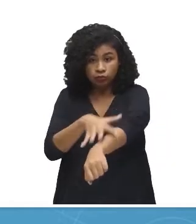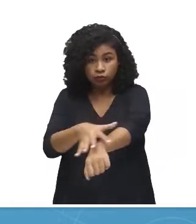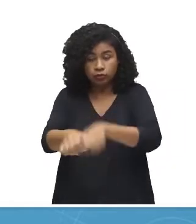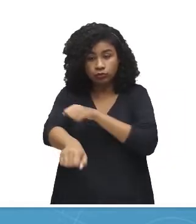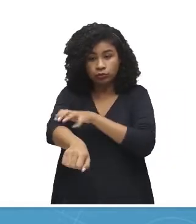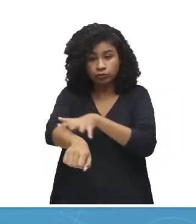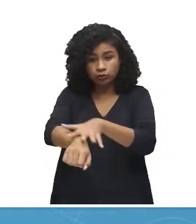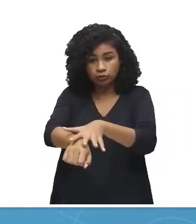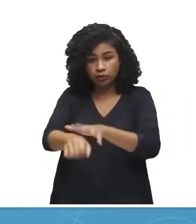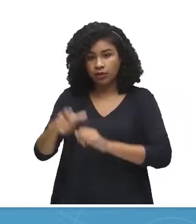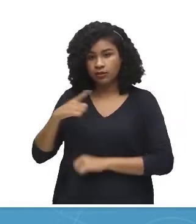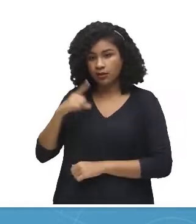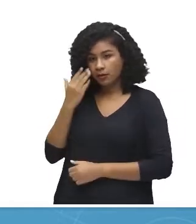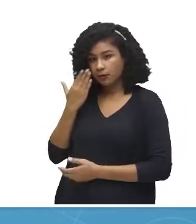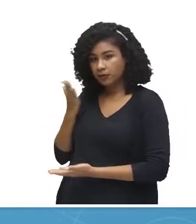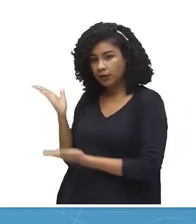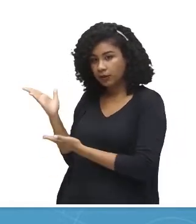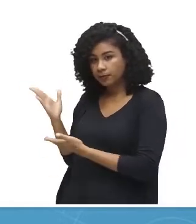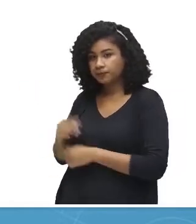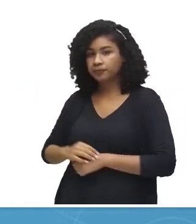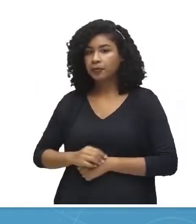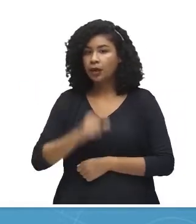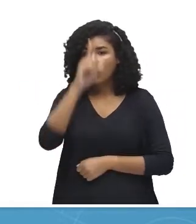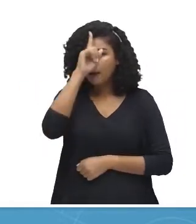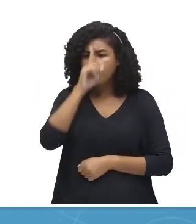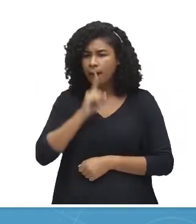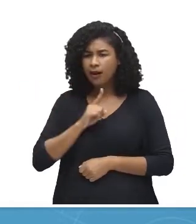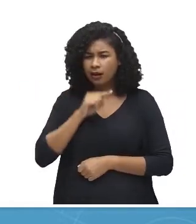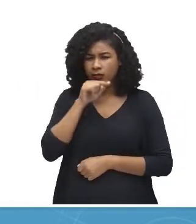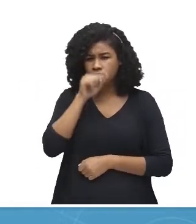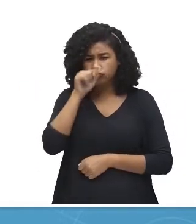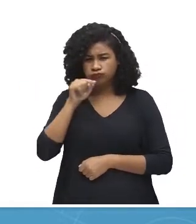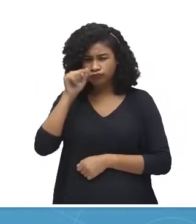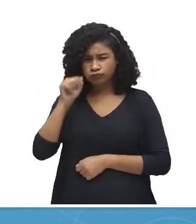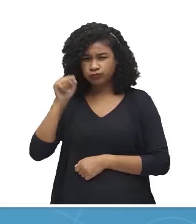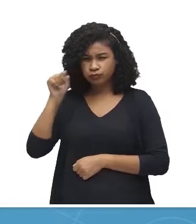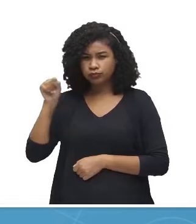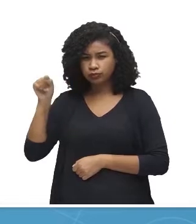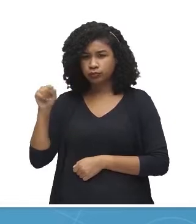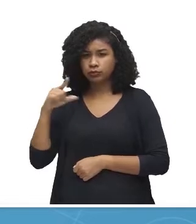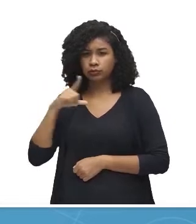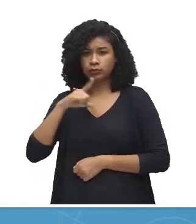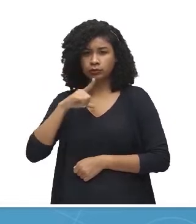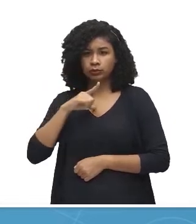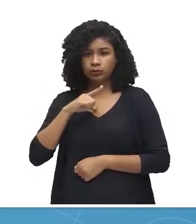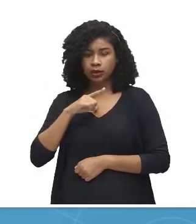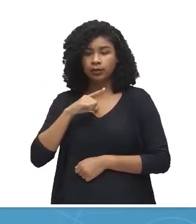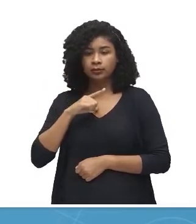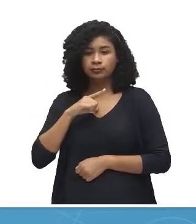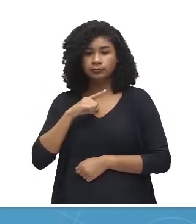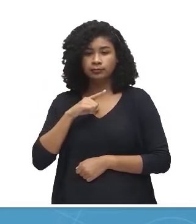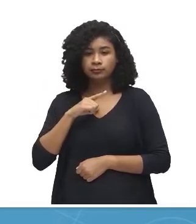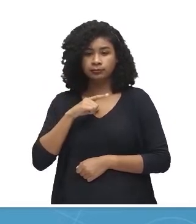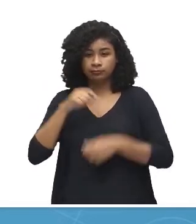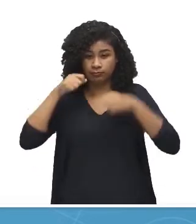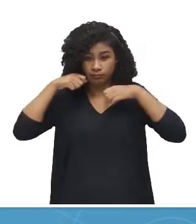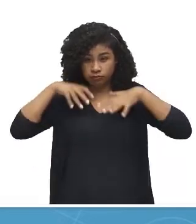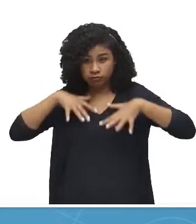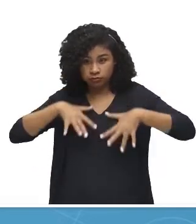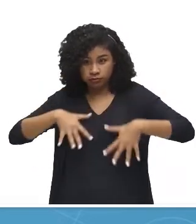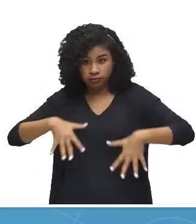tecido epitelial. Aqui em amarelo, olha só, a gente tem uma terminação nervosa, tá? Deixa eu melhorar essa cor